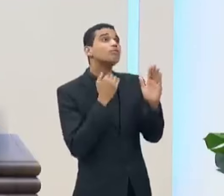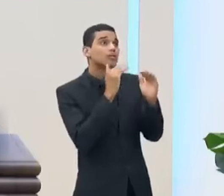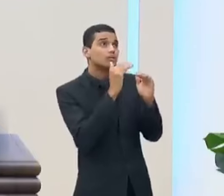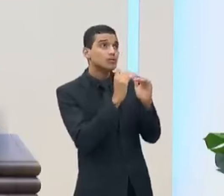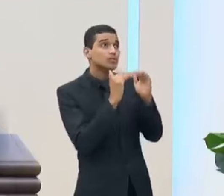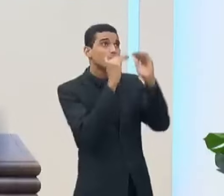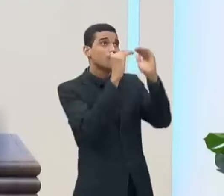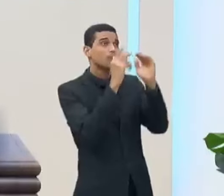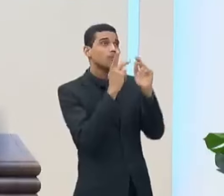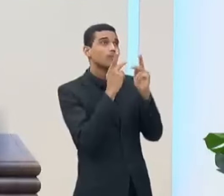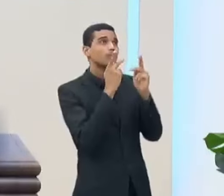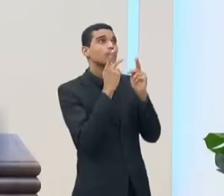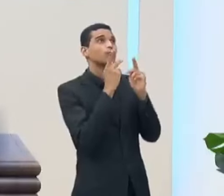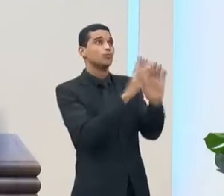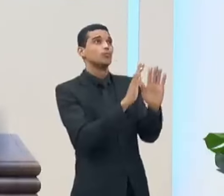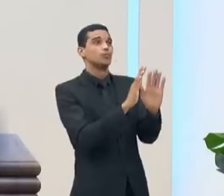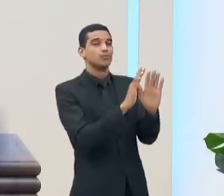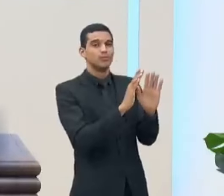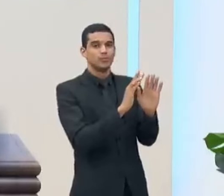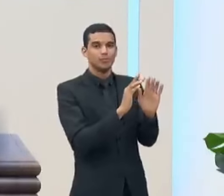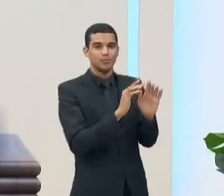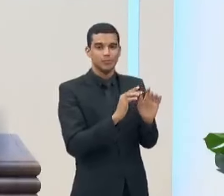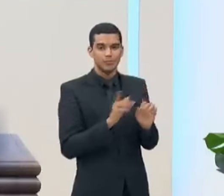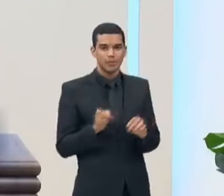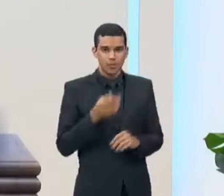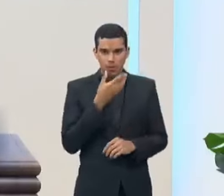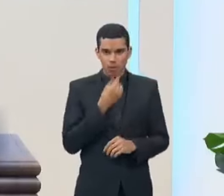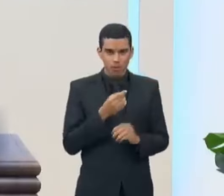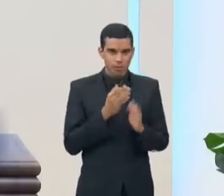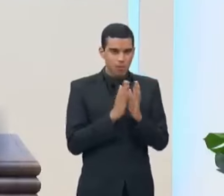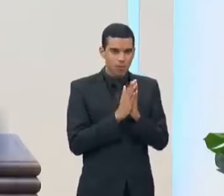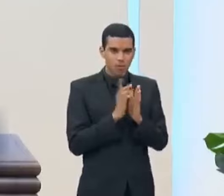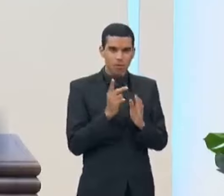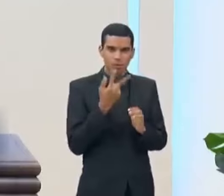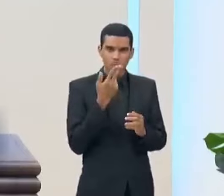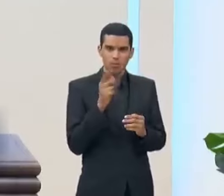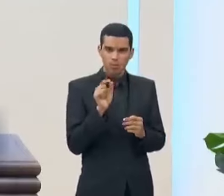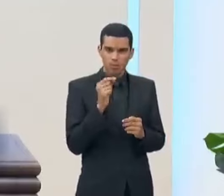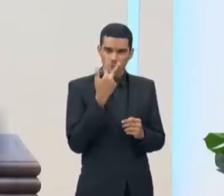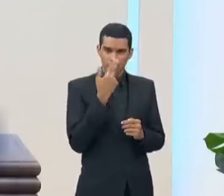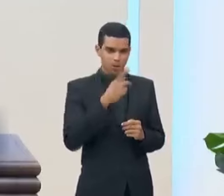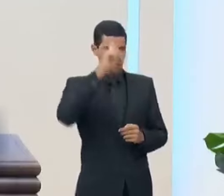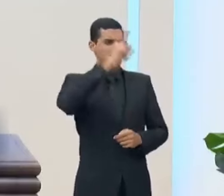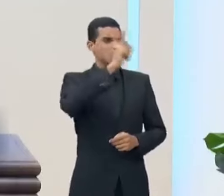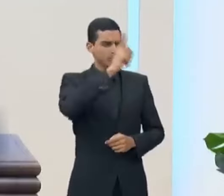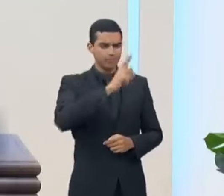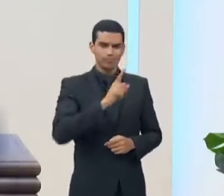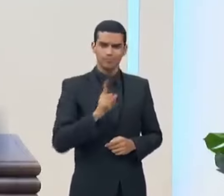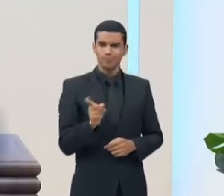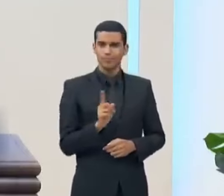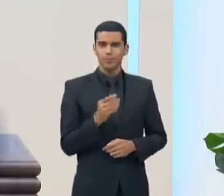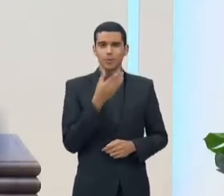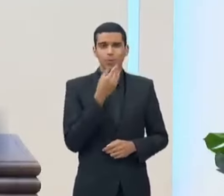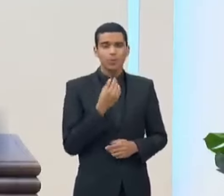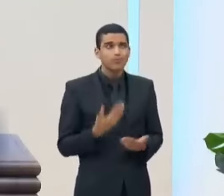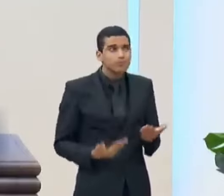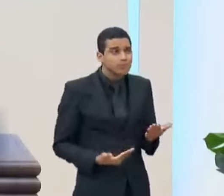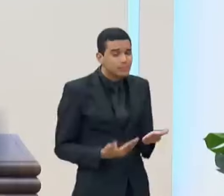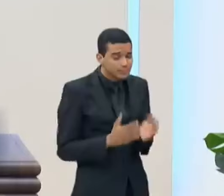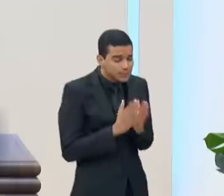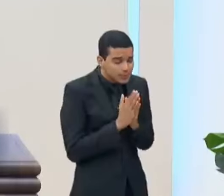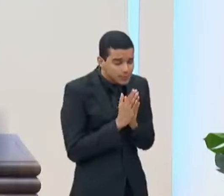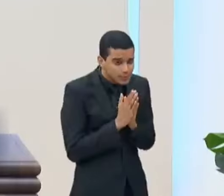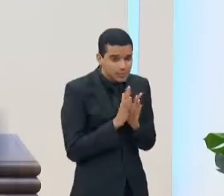Jesus. Ele não orou como patrão, ele orou como servo. Há pessoas que